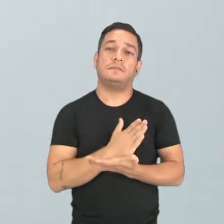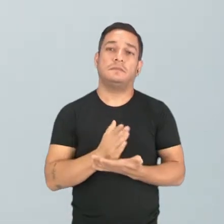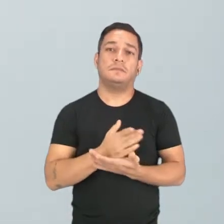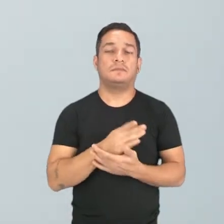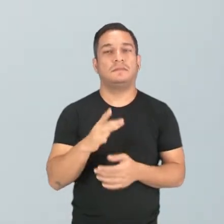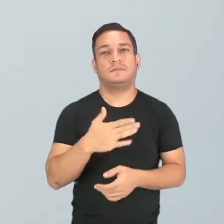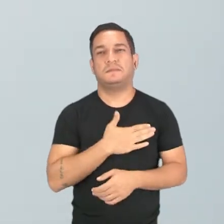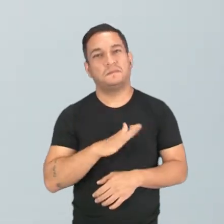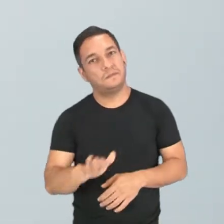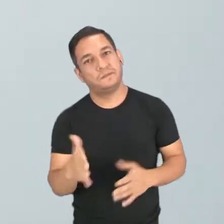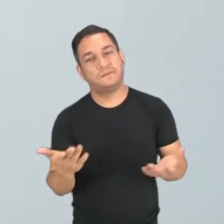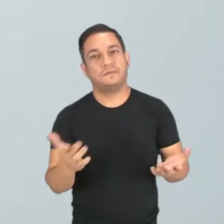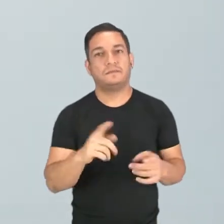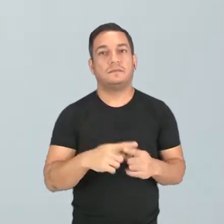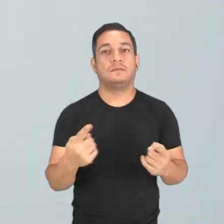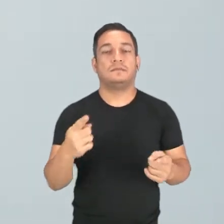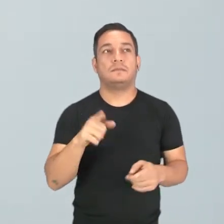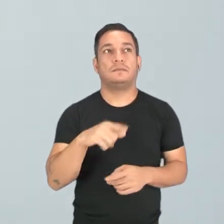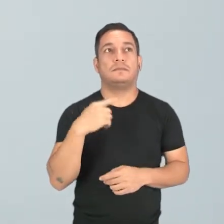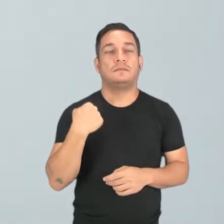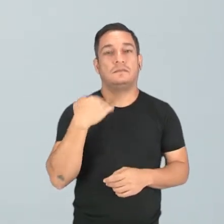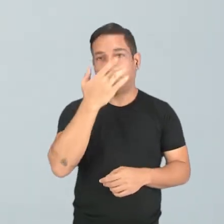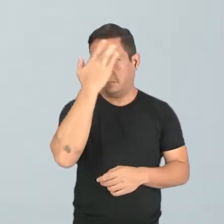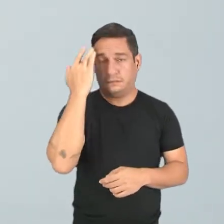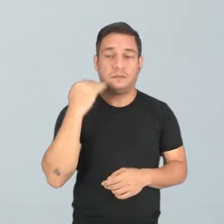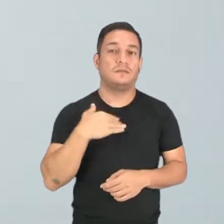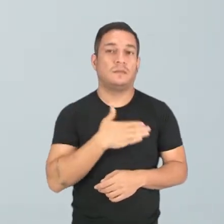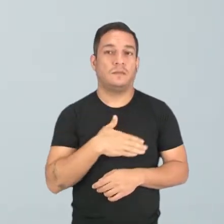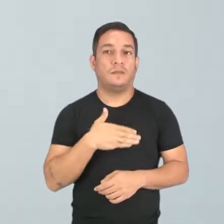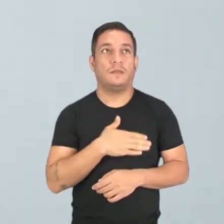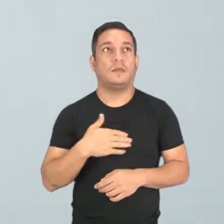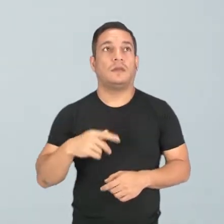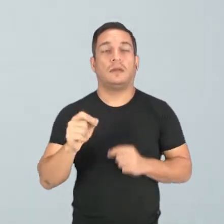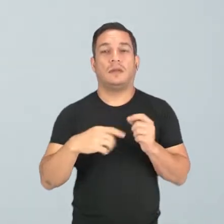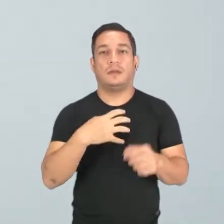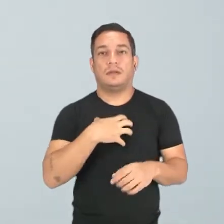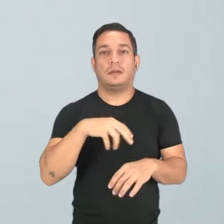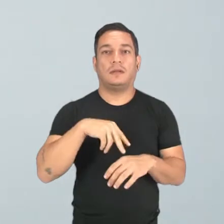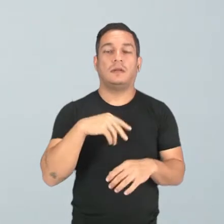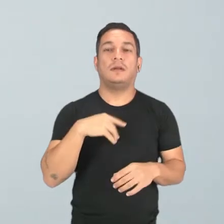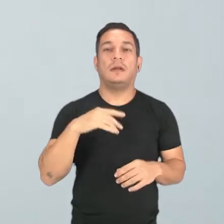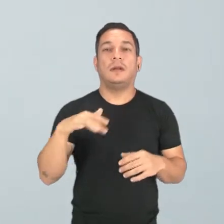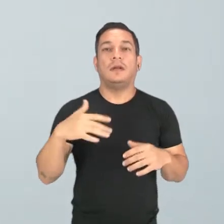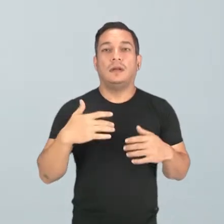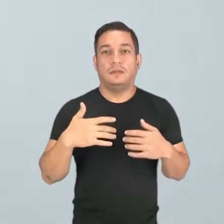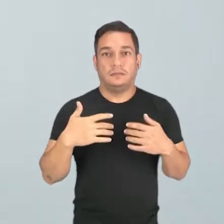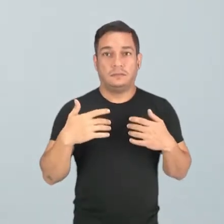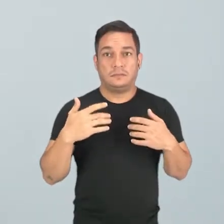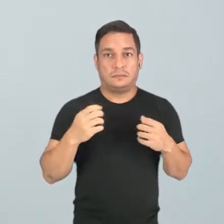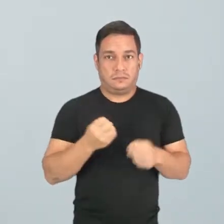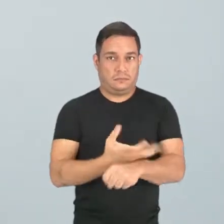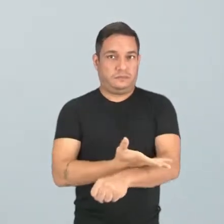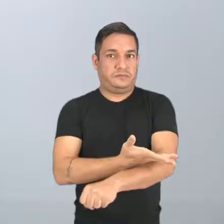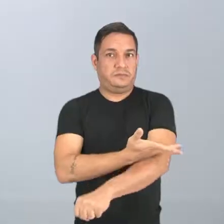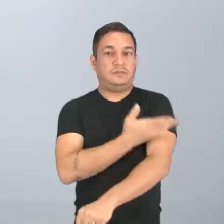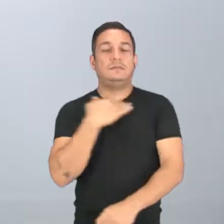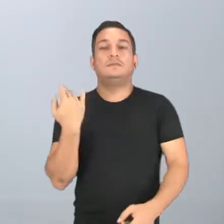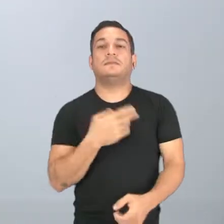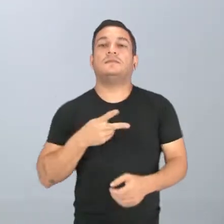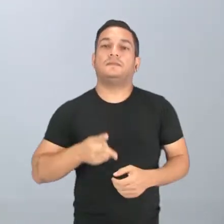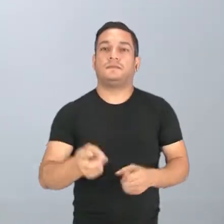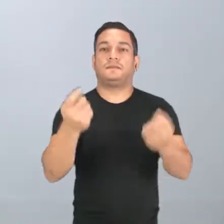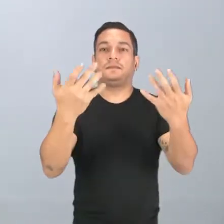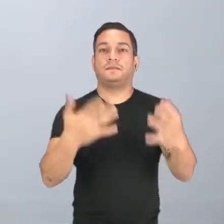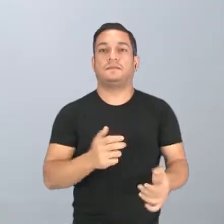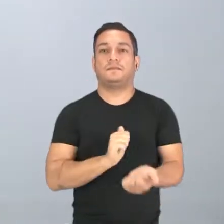que já não gostam tanto, mas essas pessoas, elas gostam dessa sensação de adrenalina, né? Do alto risco. E a gente vai continuar a falar um pouquinho